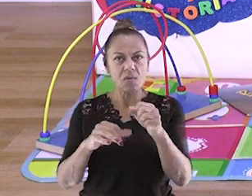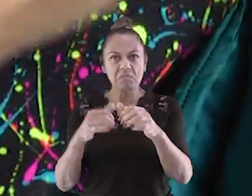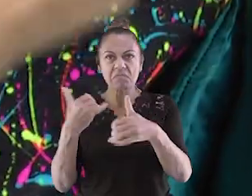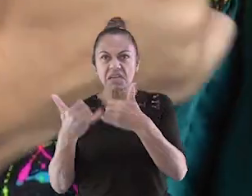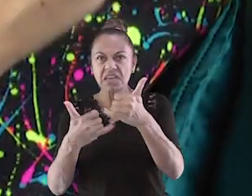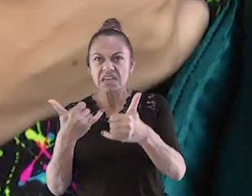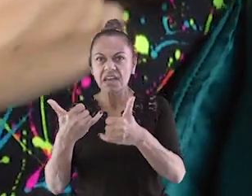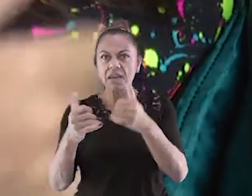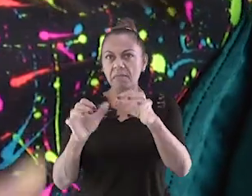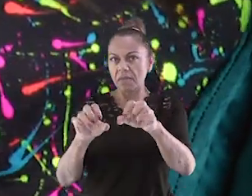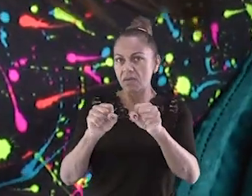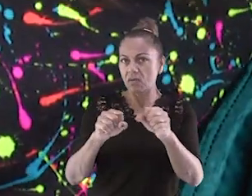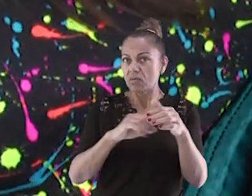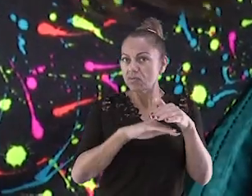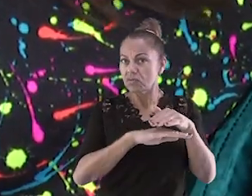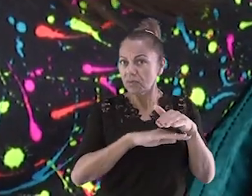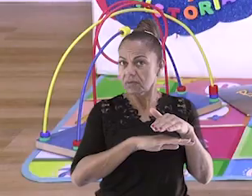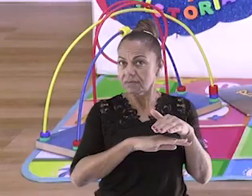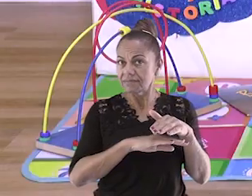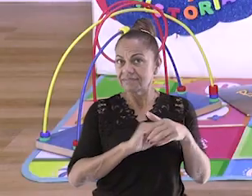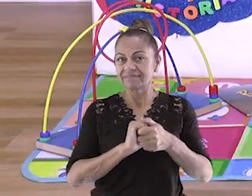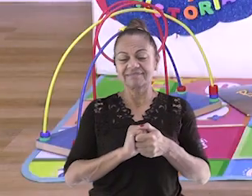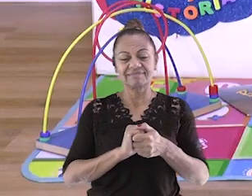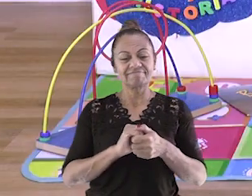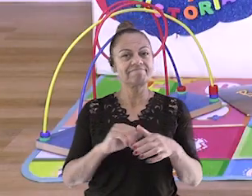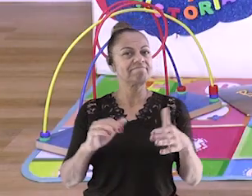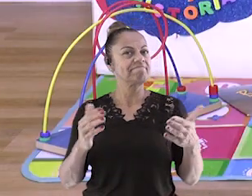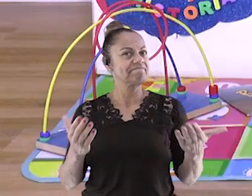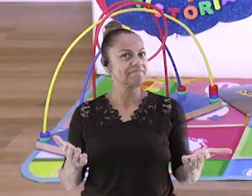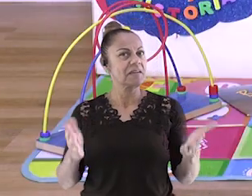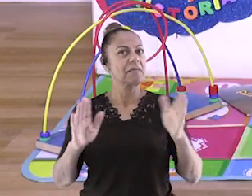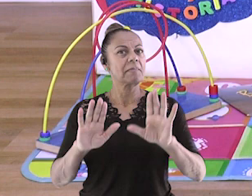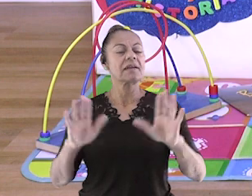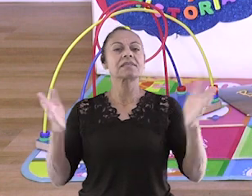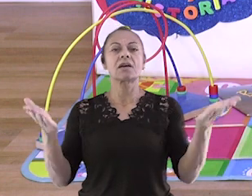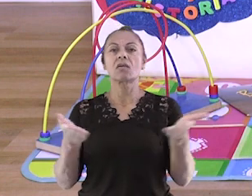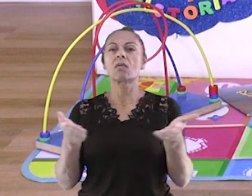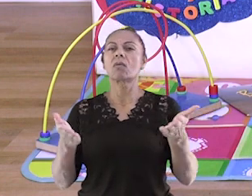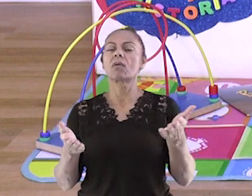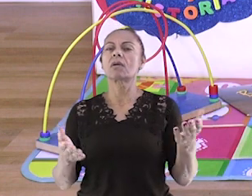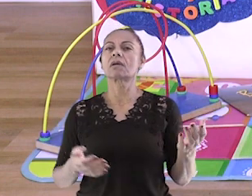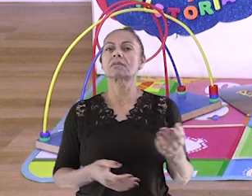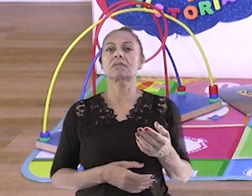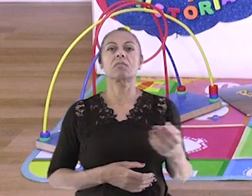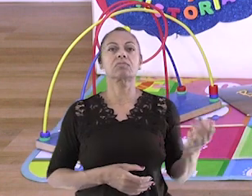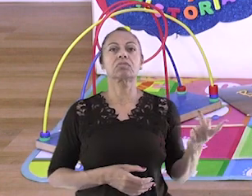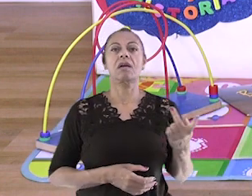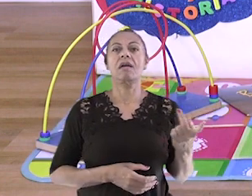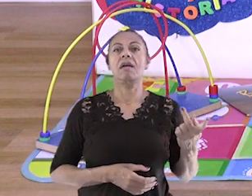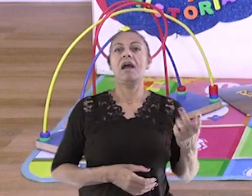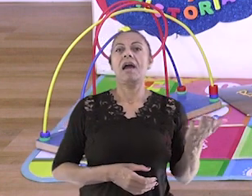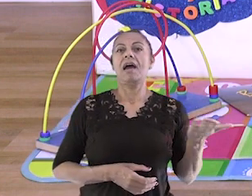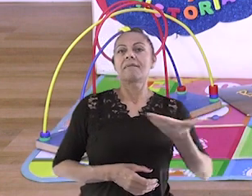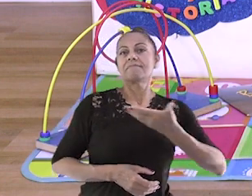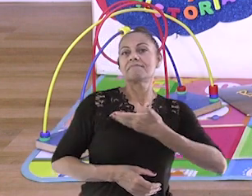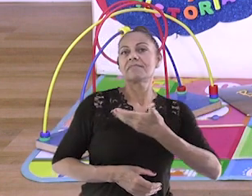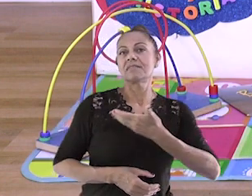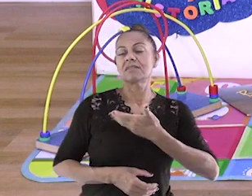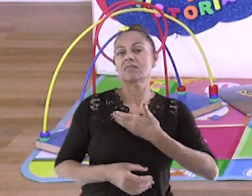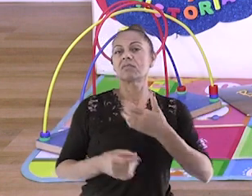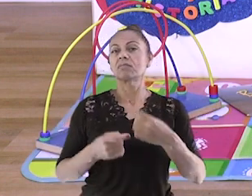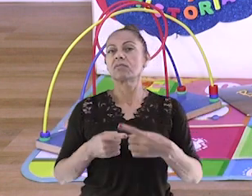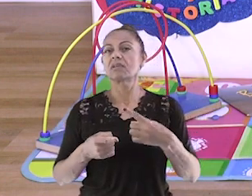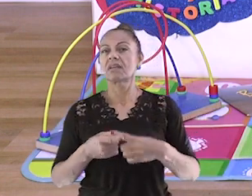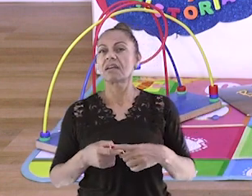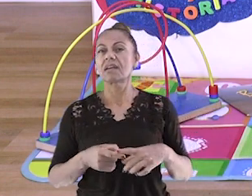agora nós somos amigos. Porque eu descobri que a única maneira de evitar o ataque do Beleléu